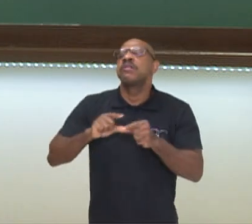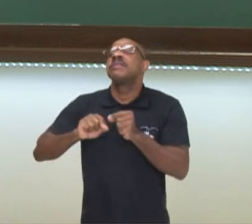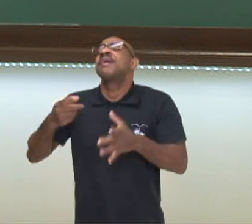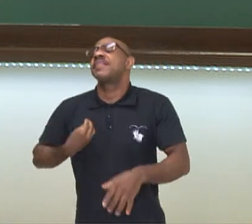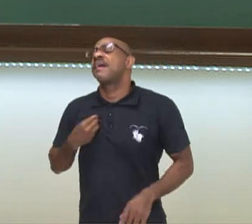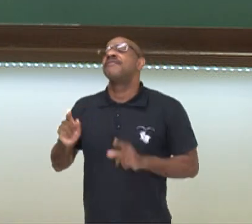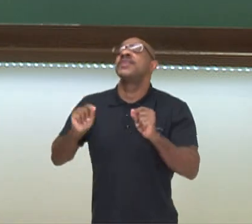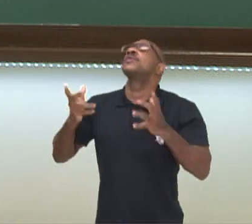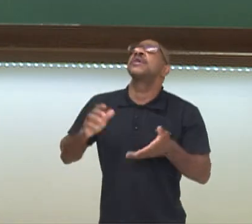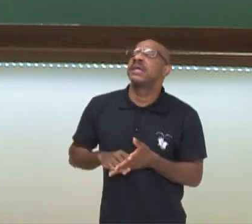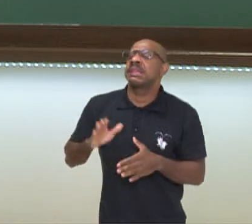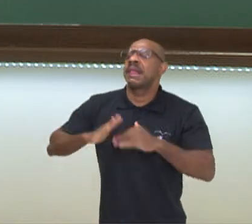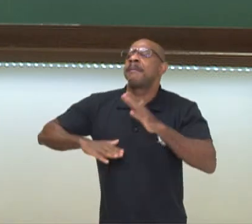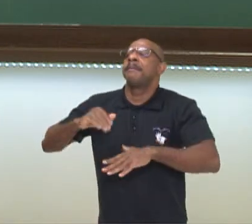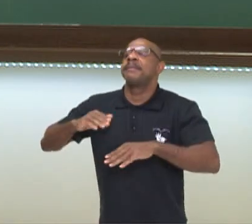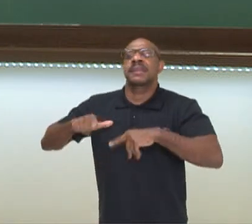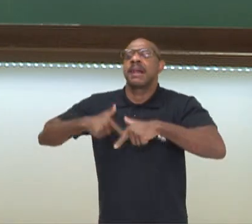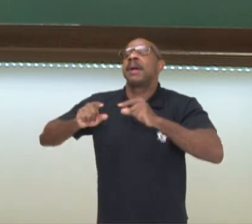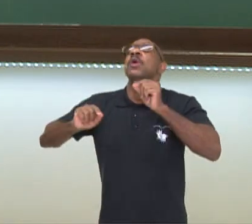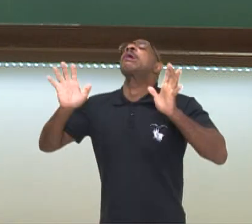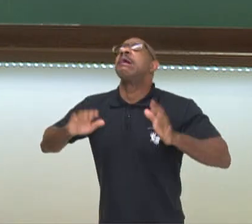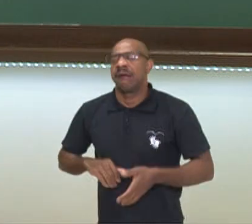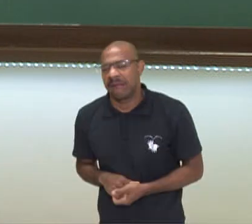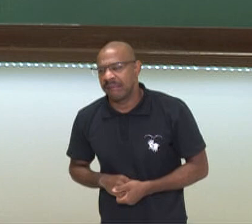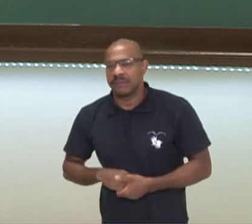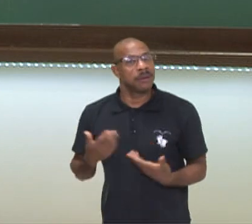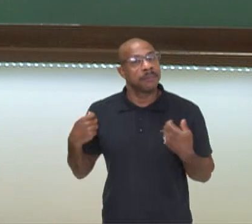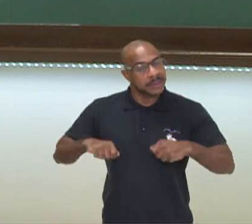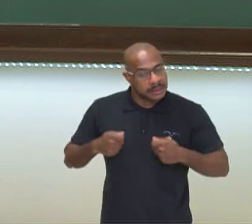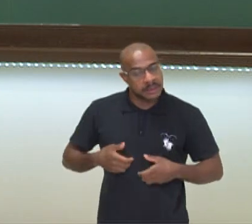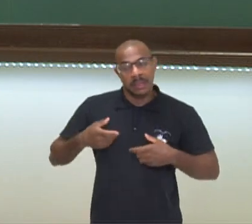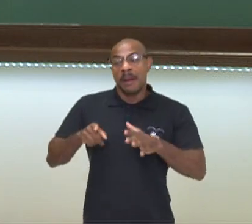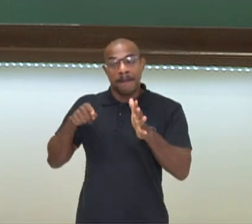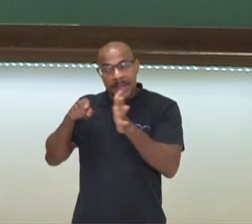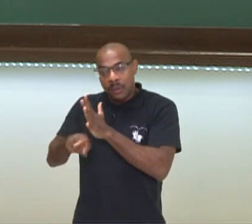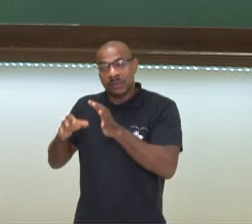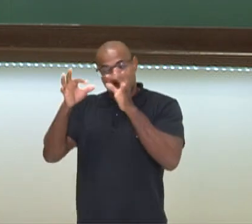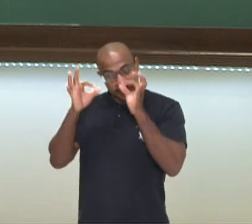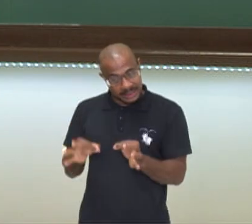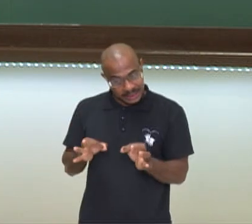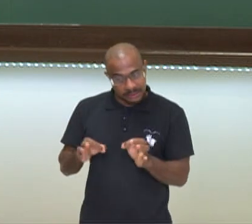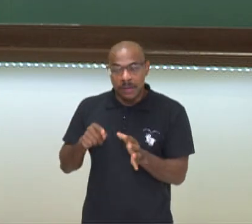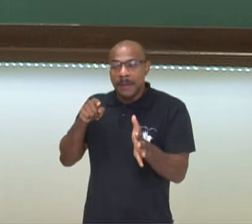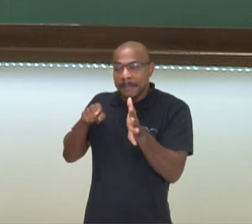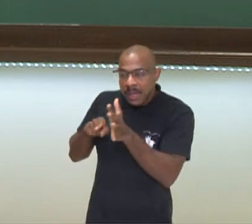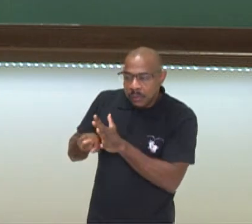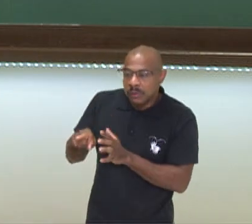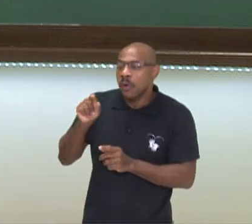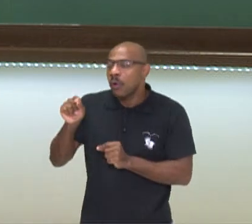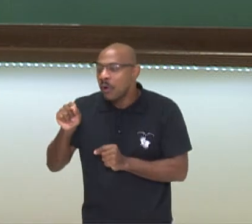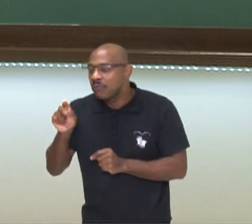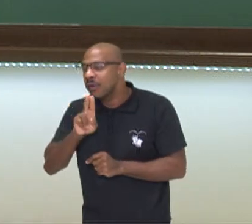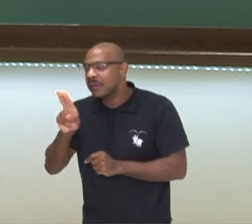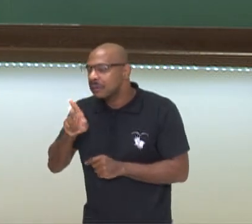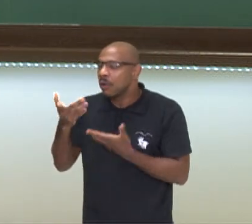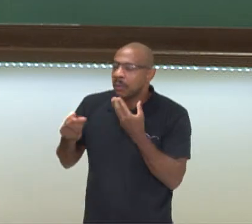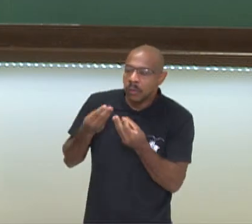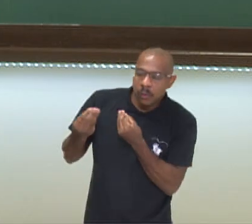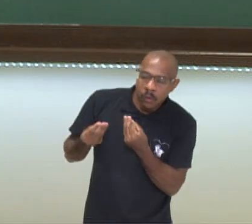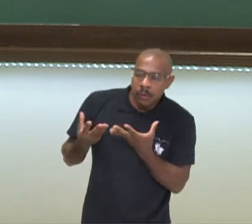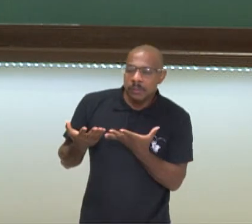faz da vida Pô eu preciso de uma pergunta estruturada organizada a entrevista em que tá bonitinha Não é